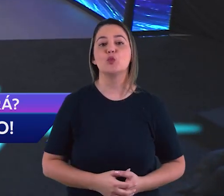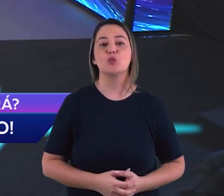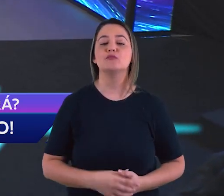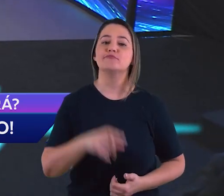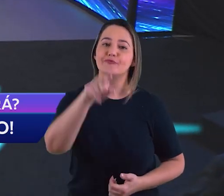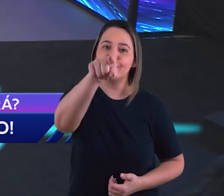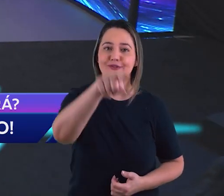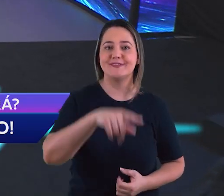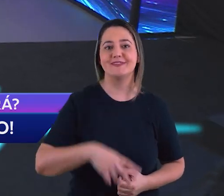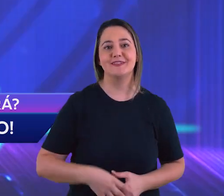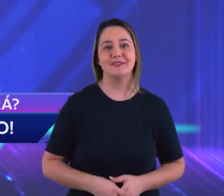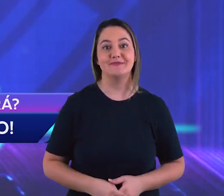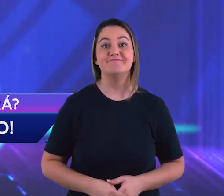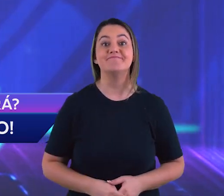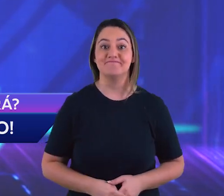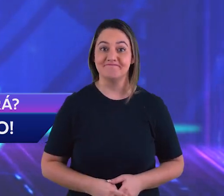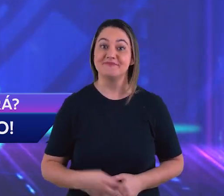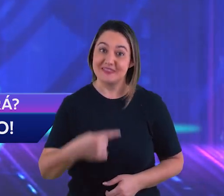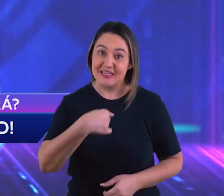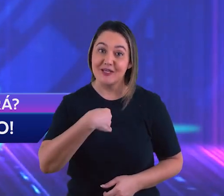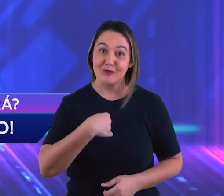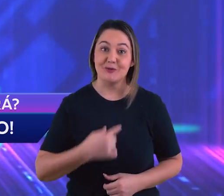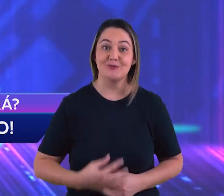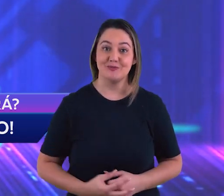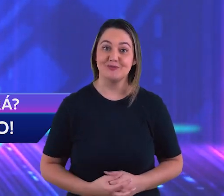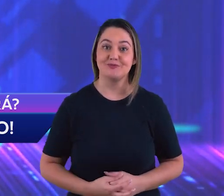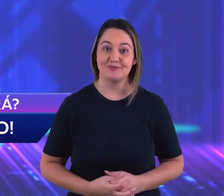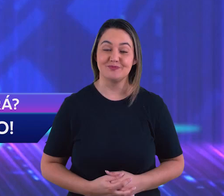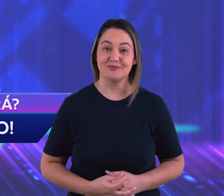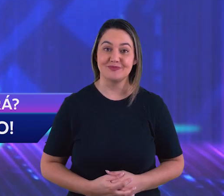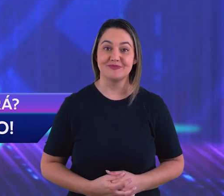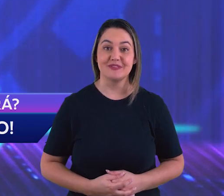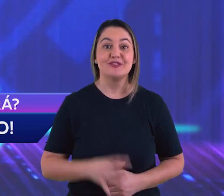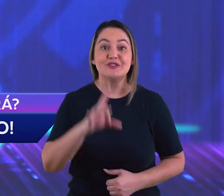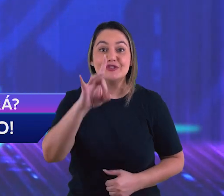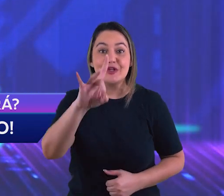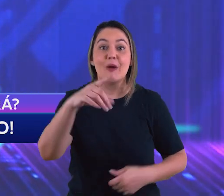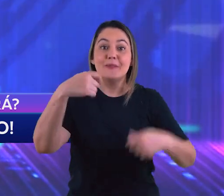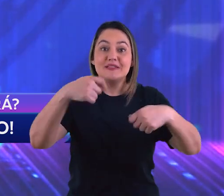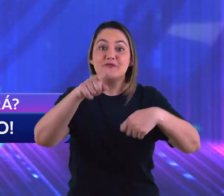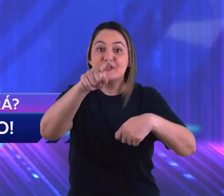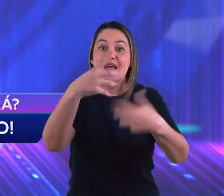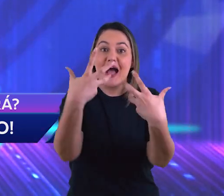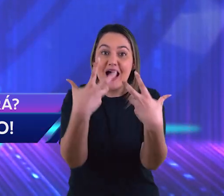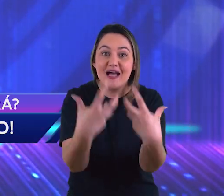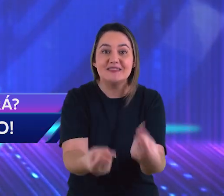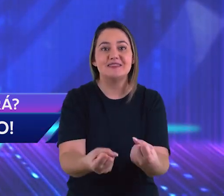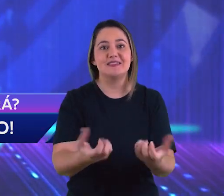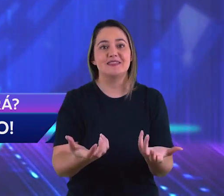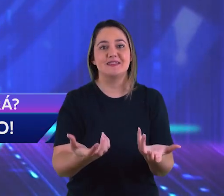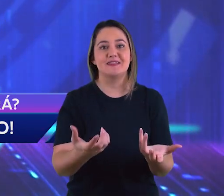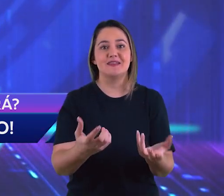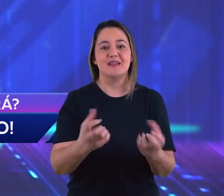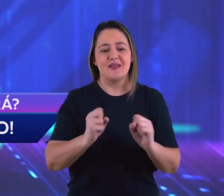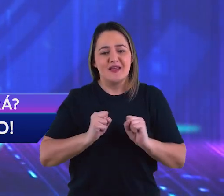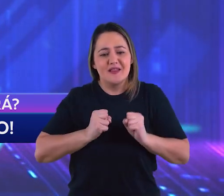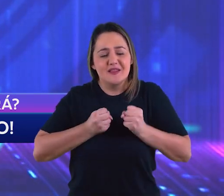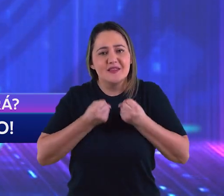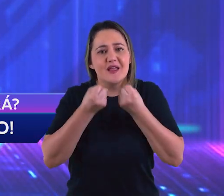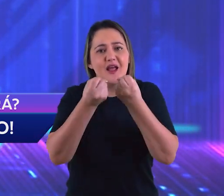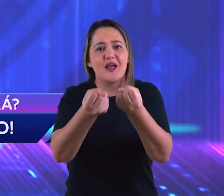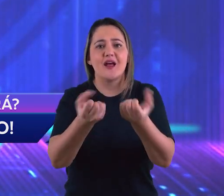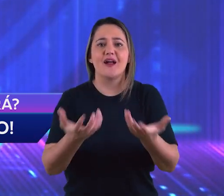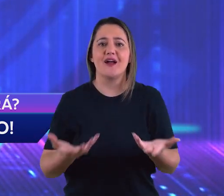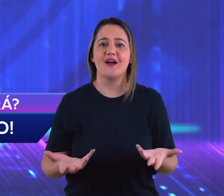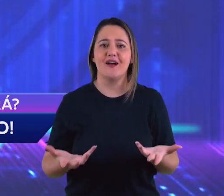O céu só faz sentido se você estiver lá. Se você aceitar, se você se entregar,